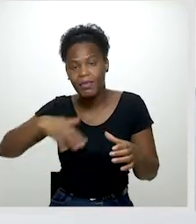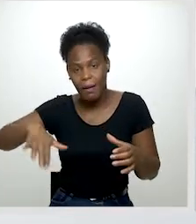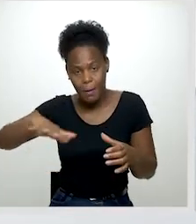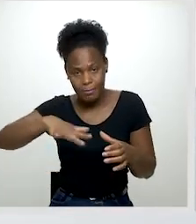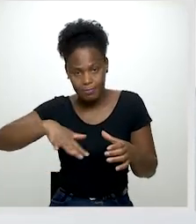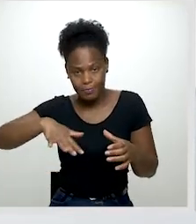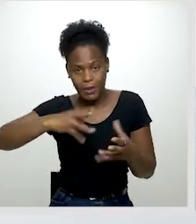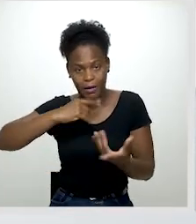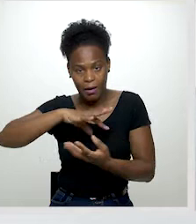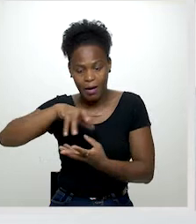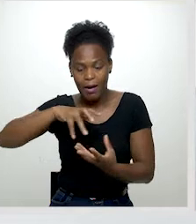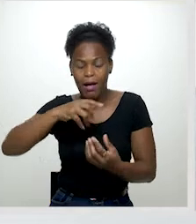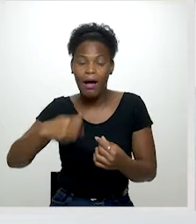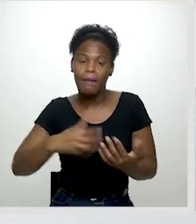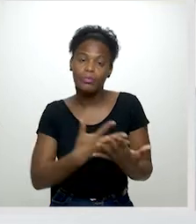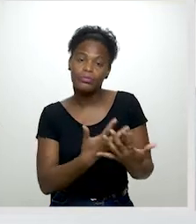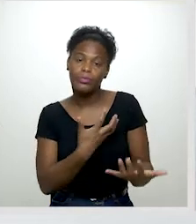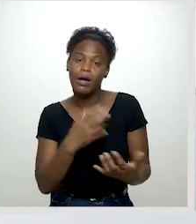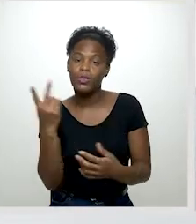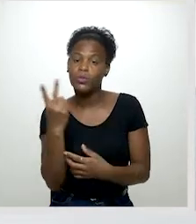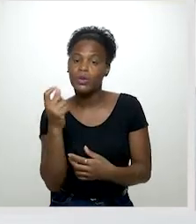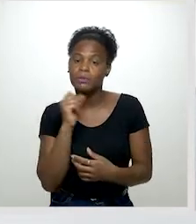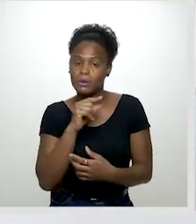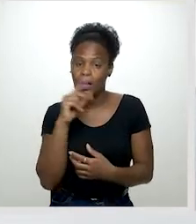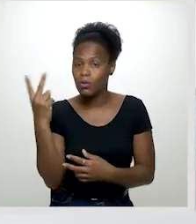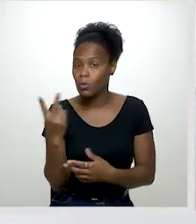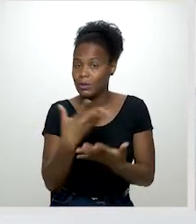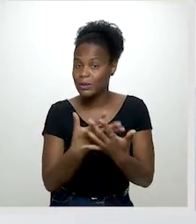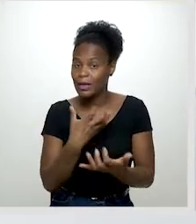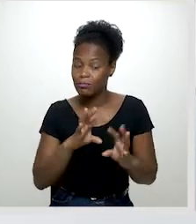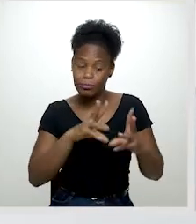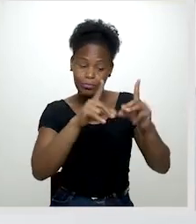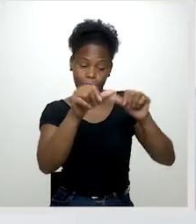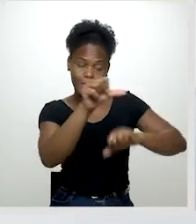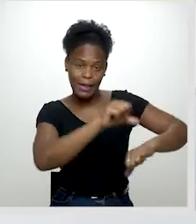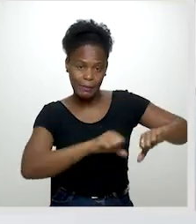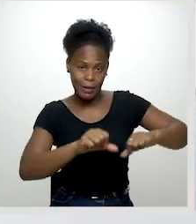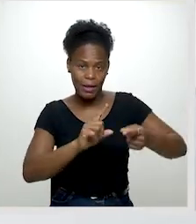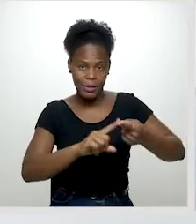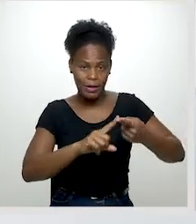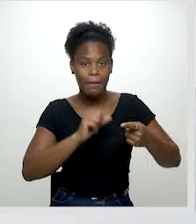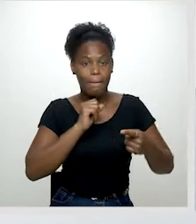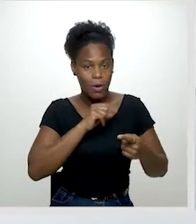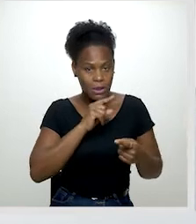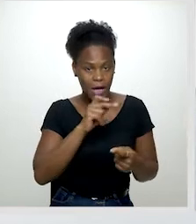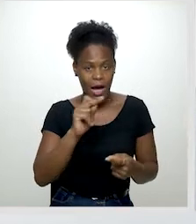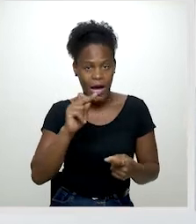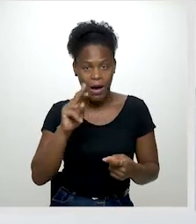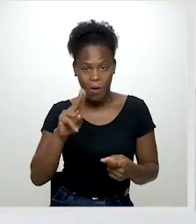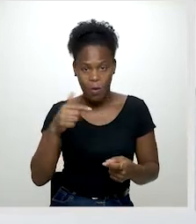Terra. Há que destacar duas hipóteses de evolução química. A